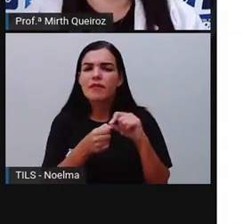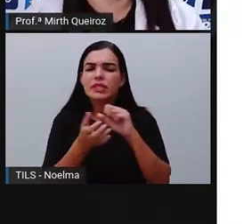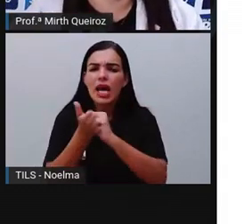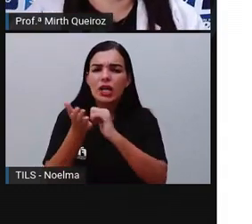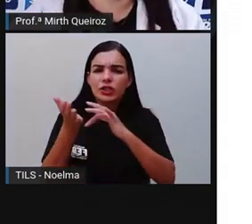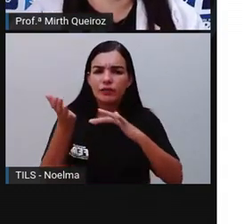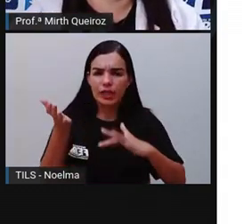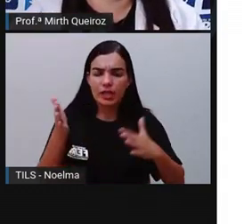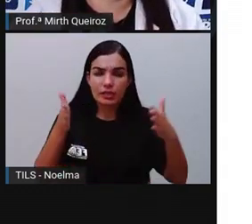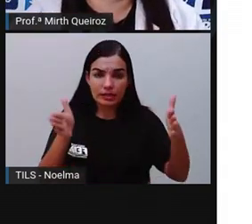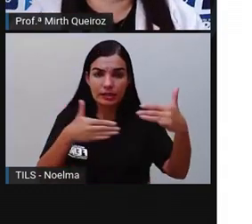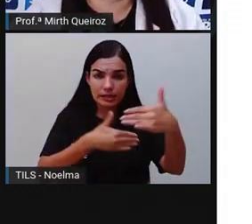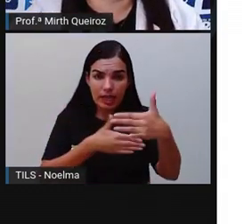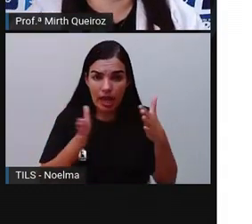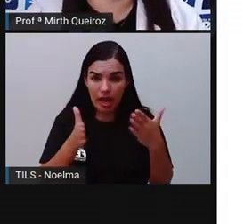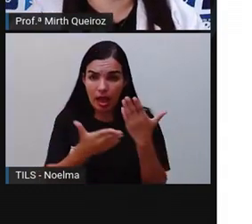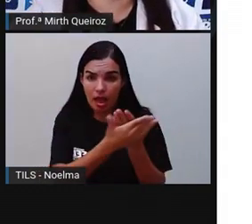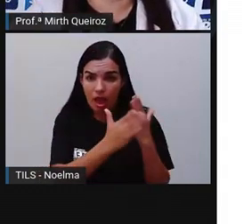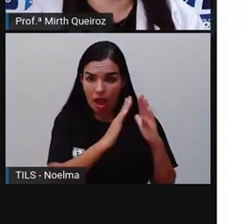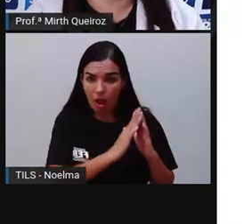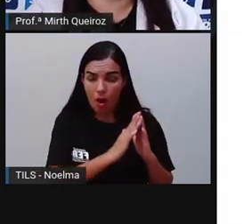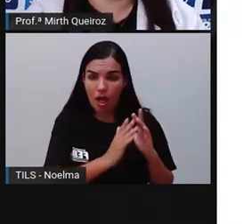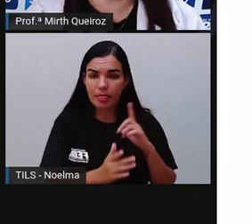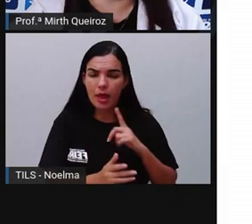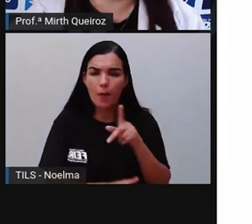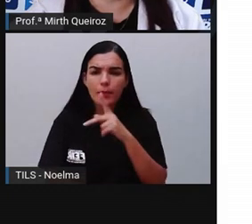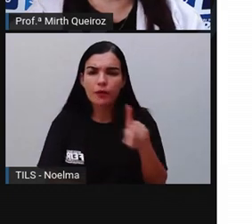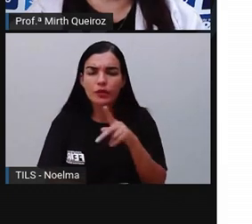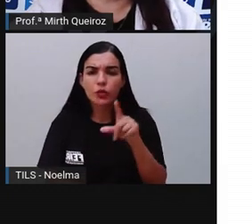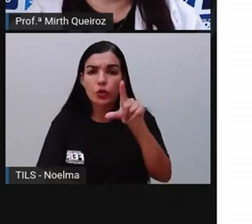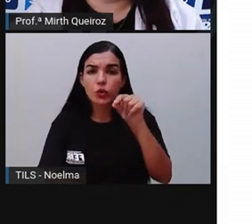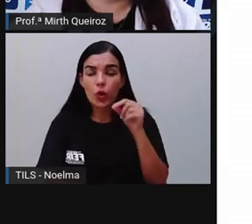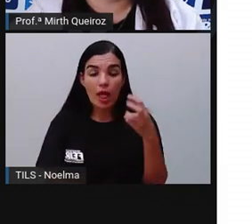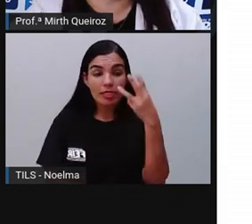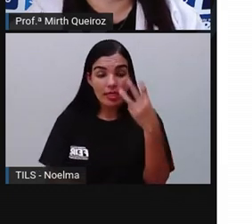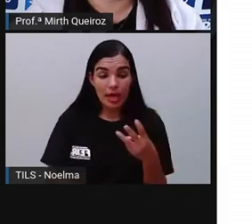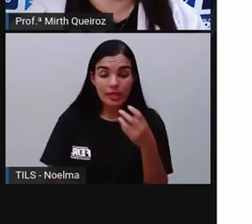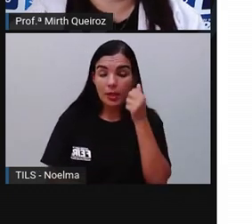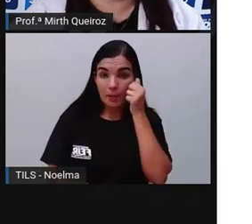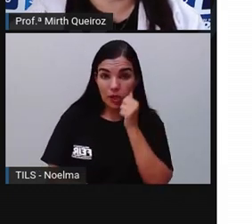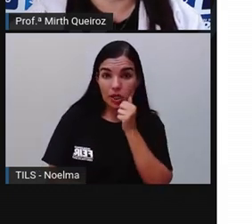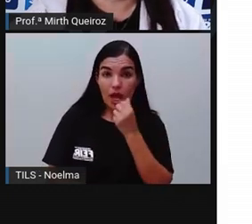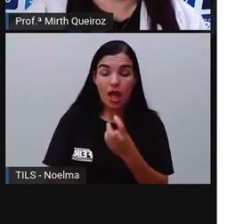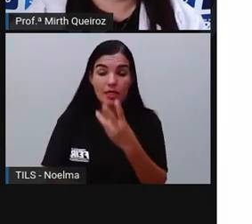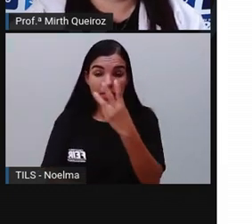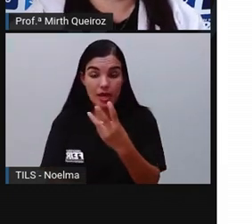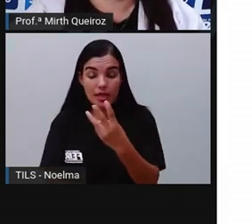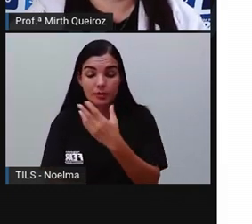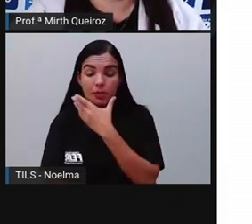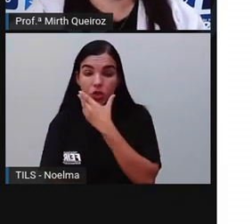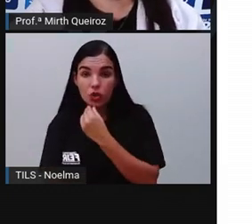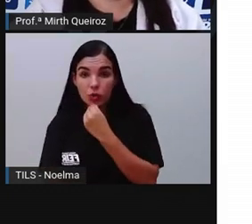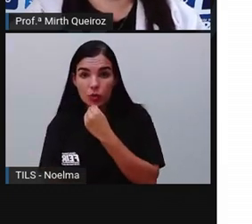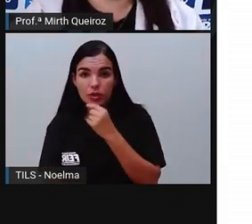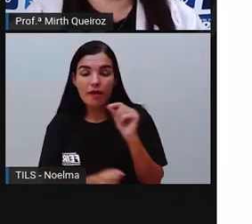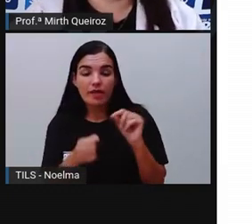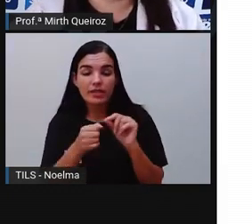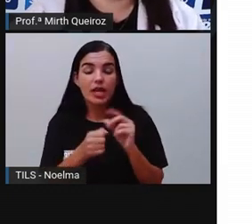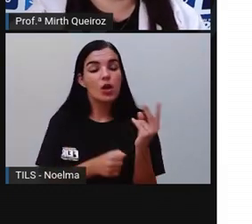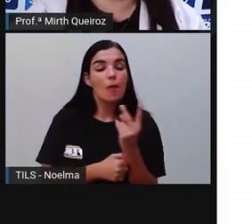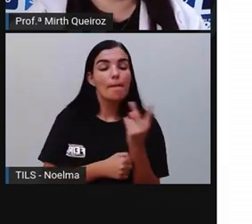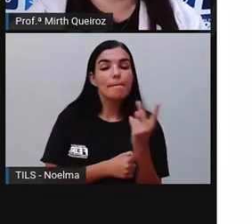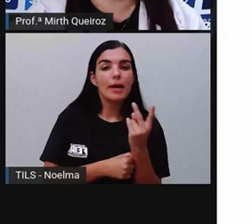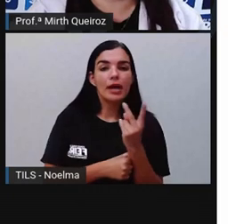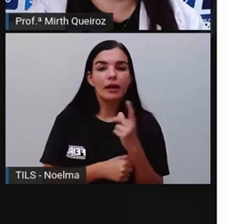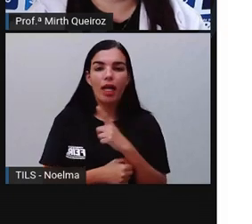fazer uma atividade em sala de aula, o professor escolheu três meninas e três meninos para formarem pares, né? E aí nós temos